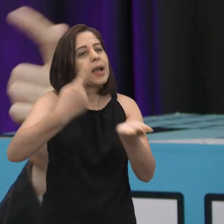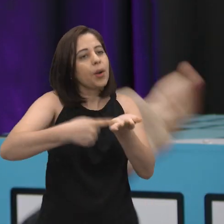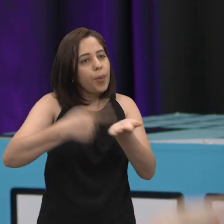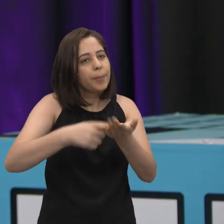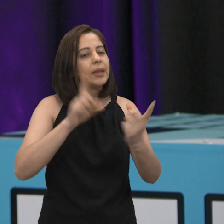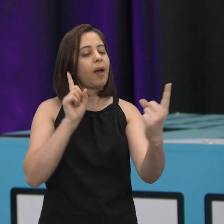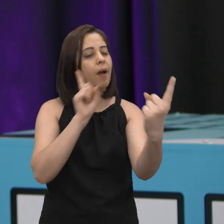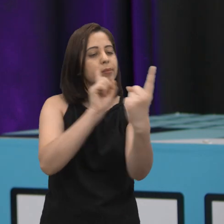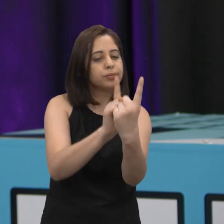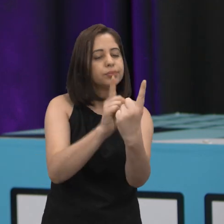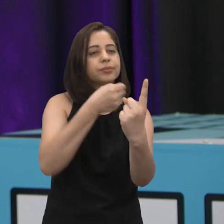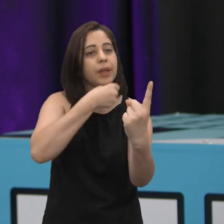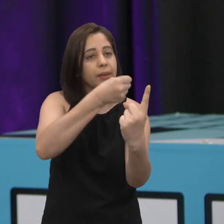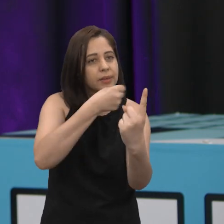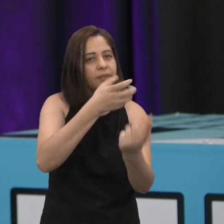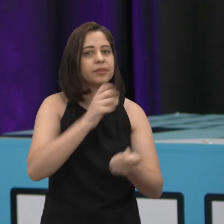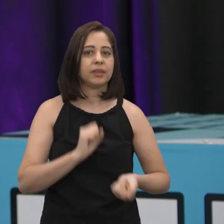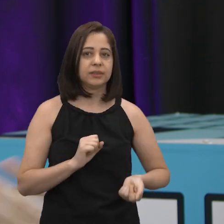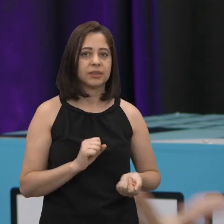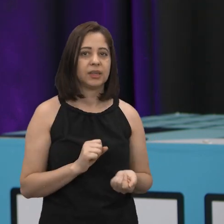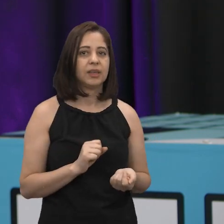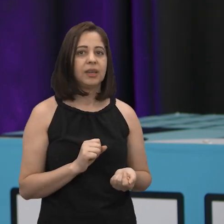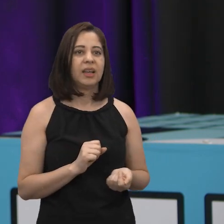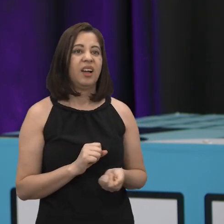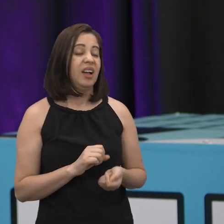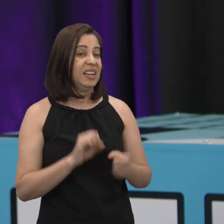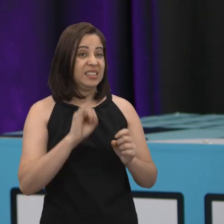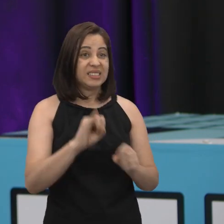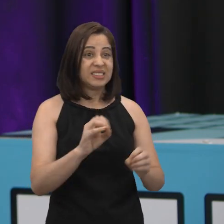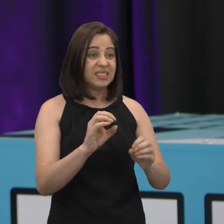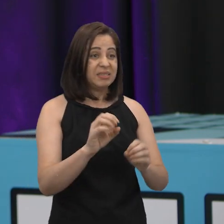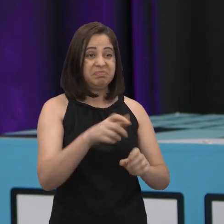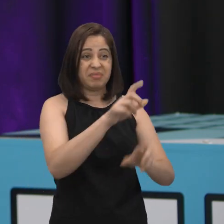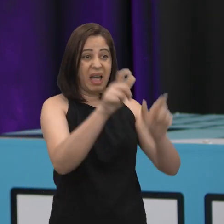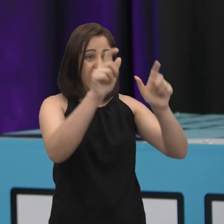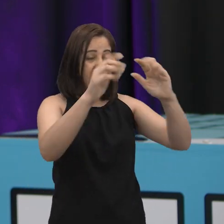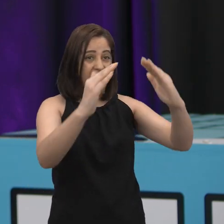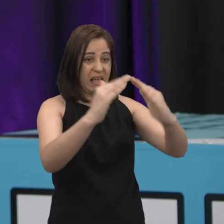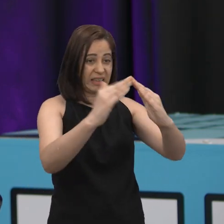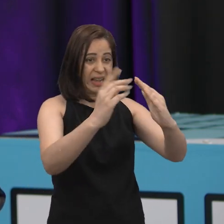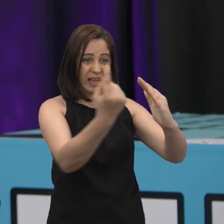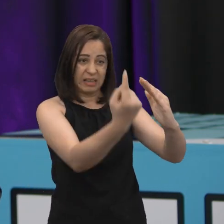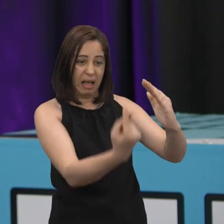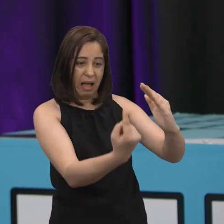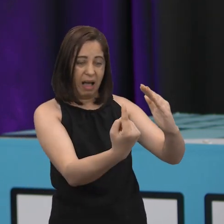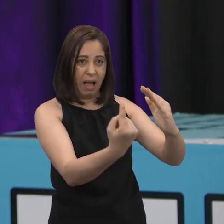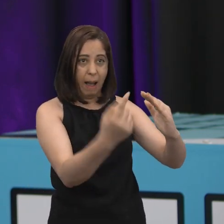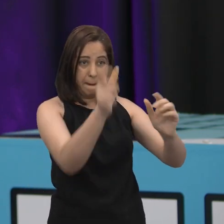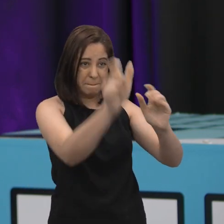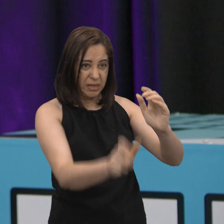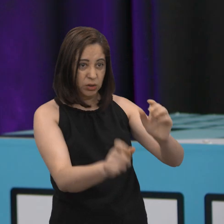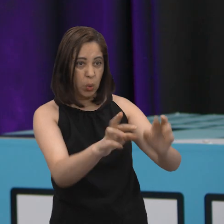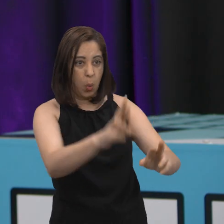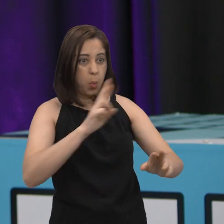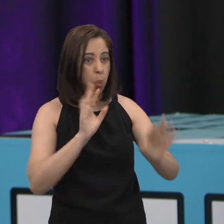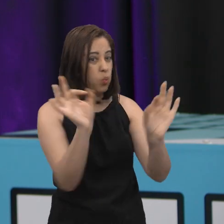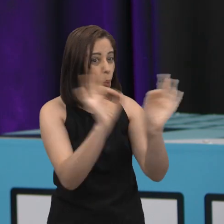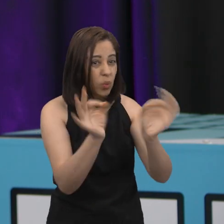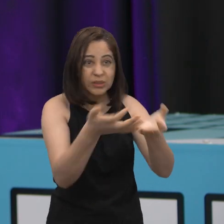Sim. Tem o supervisor do IBGE que vai lá também. Em último caso, aí sim ocorre, digamos, uma intervenção de uma forma um pouco